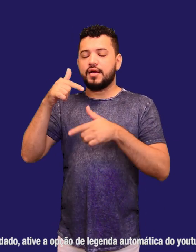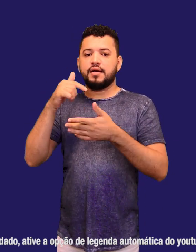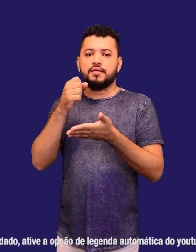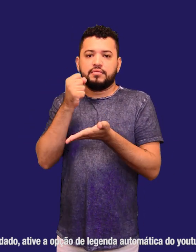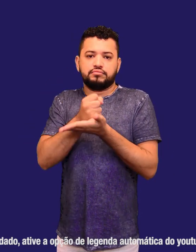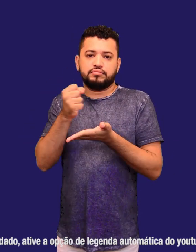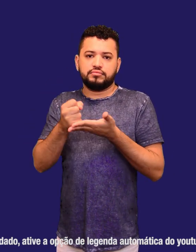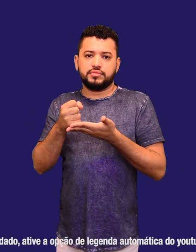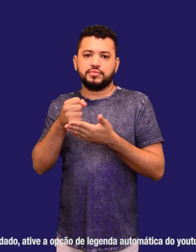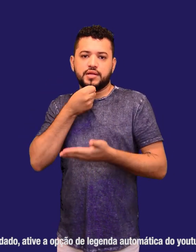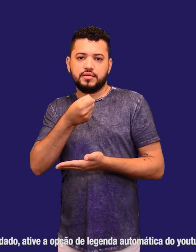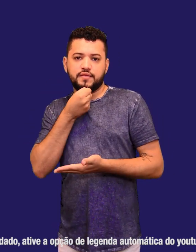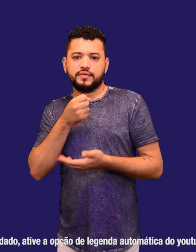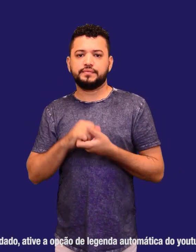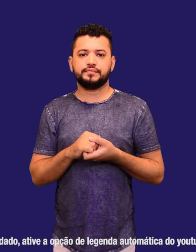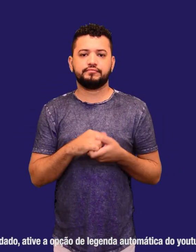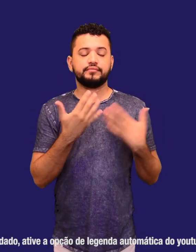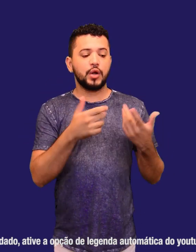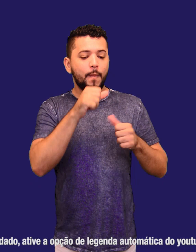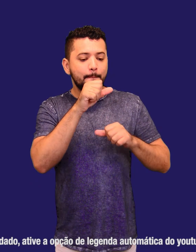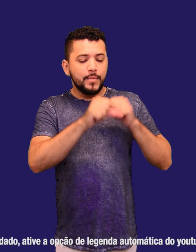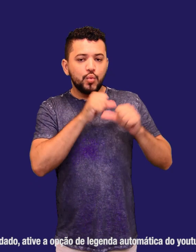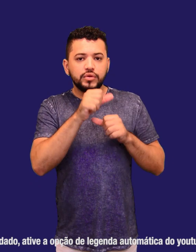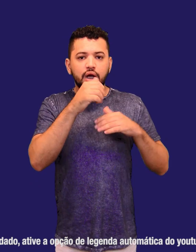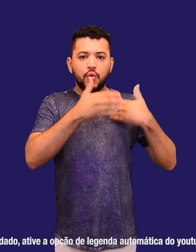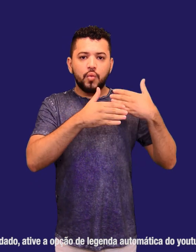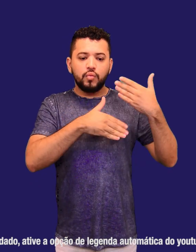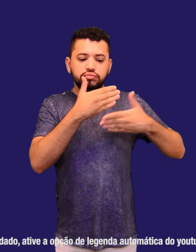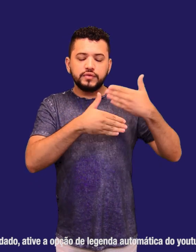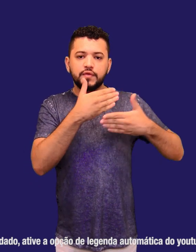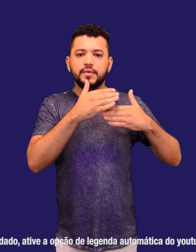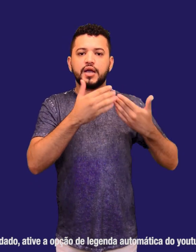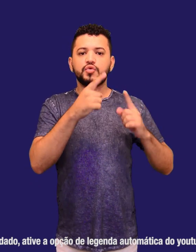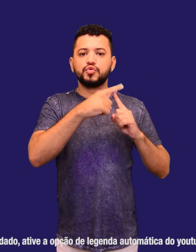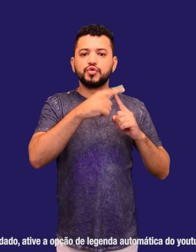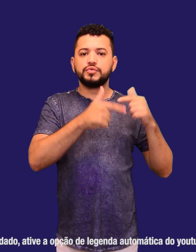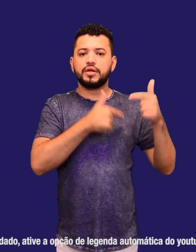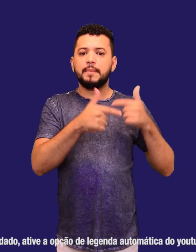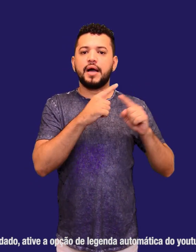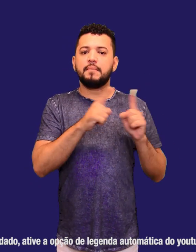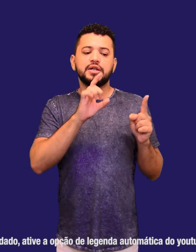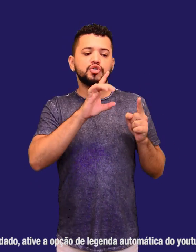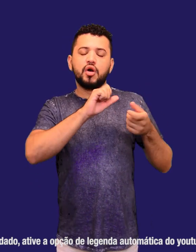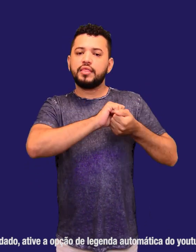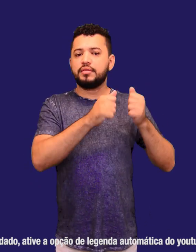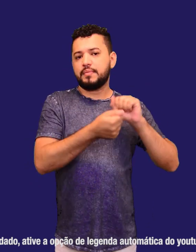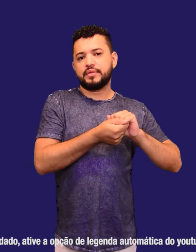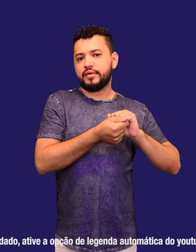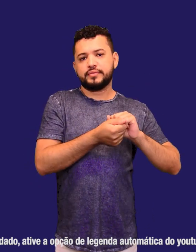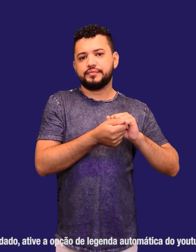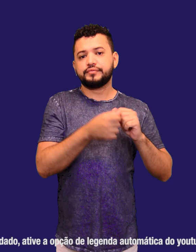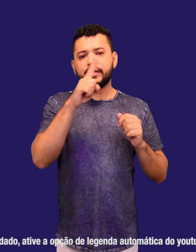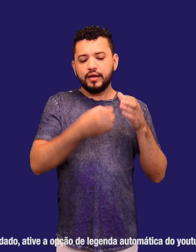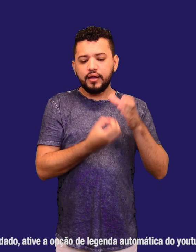É sinal que, assim, muda o processo, mas não é só uma adaptação do que estava sendo feito antes, né? É reformular